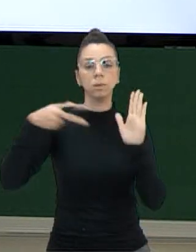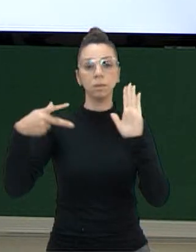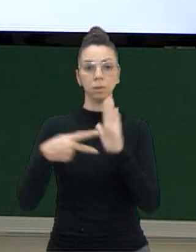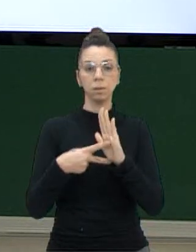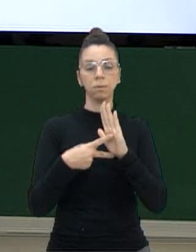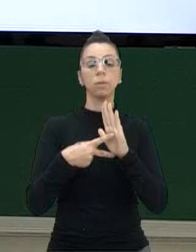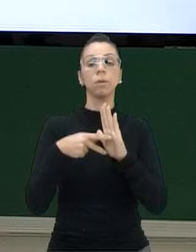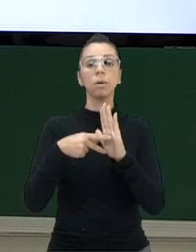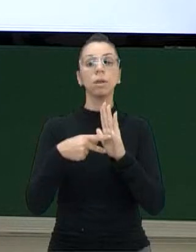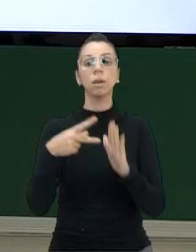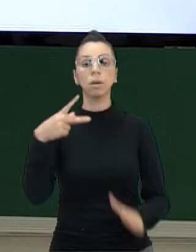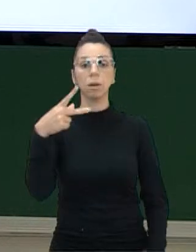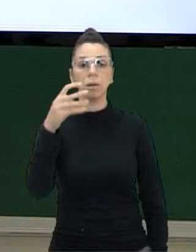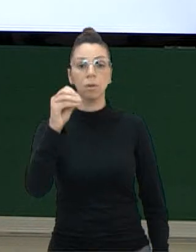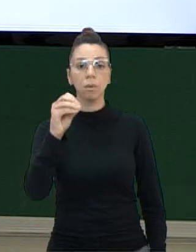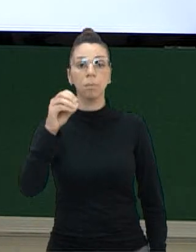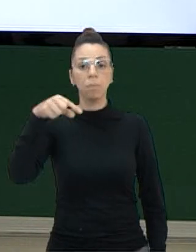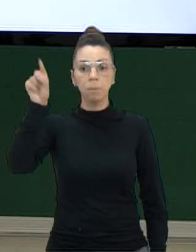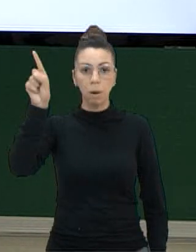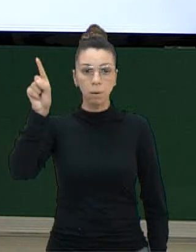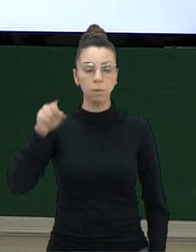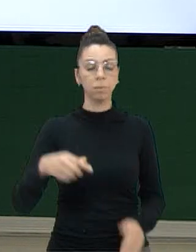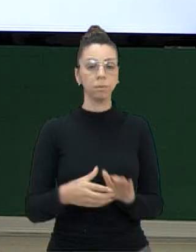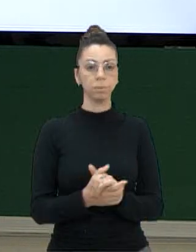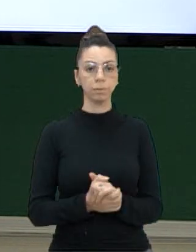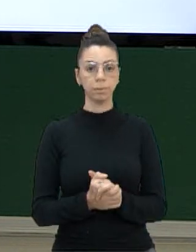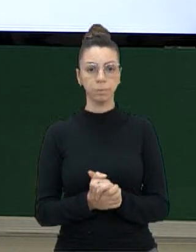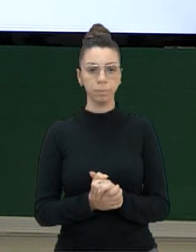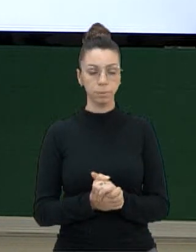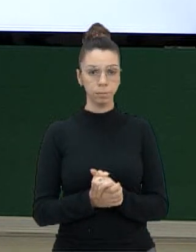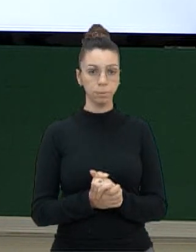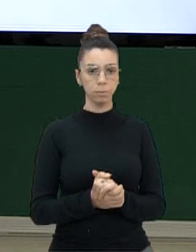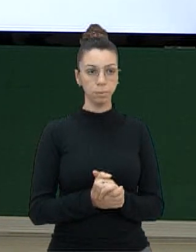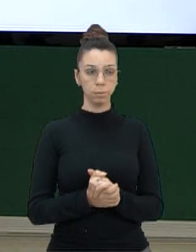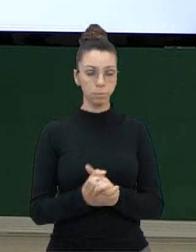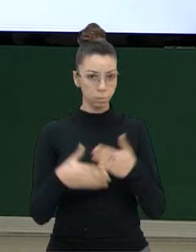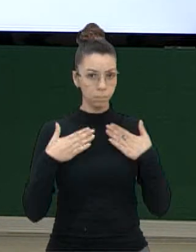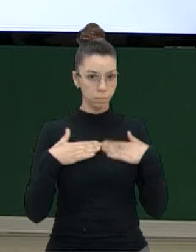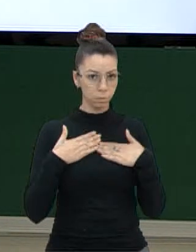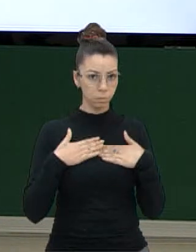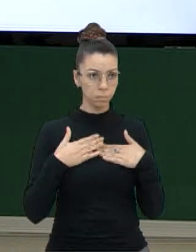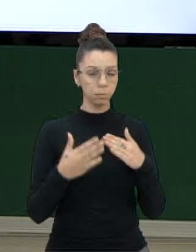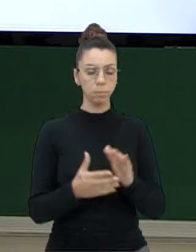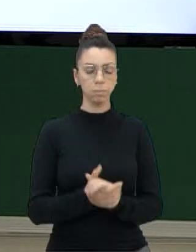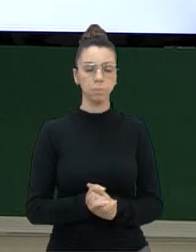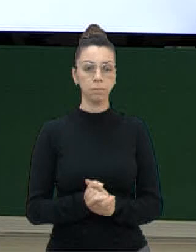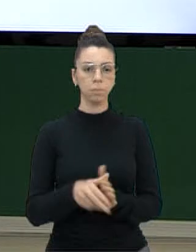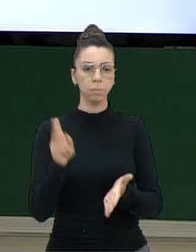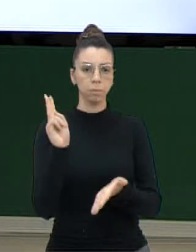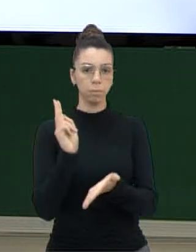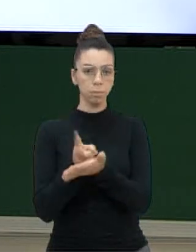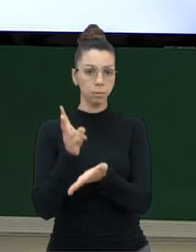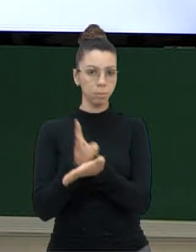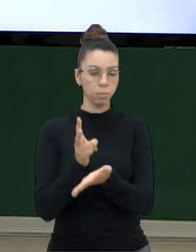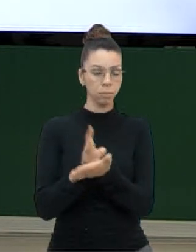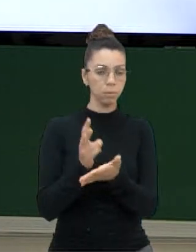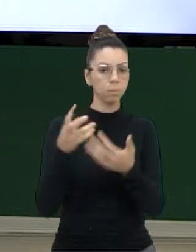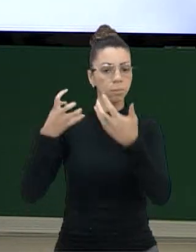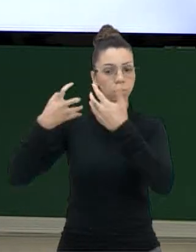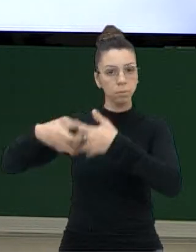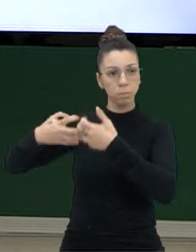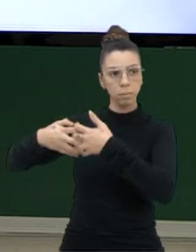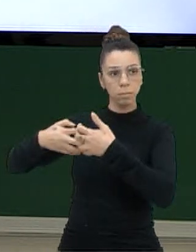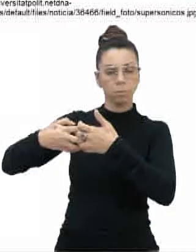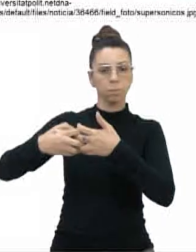E pulpo é o polvo, aquele animal. Perfeito? Tranquilo, não? Seguimos aqui então a reflexão